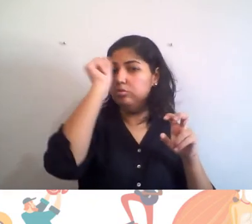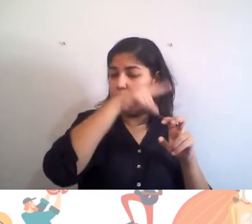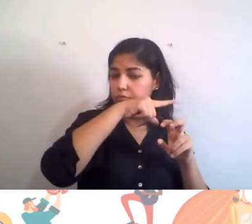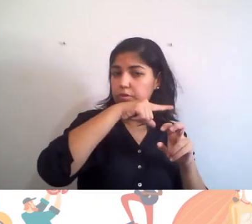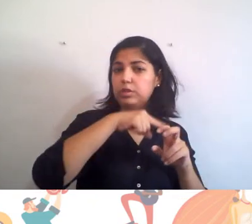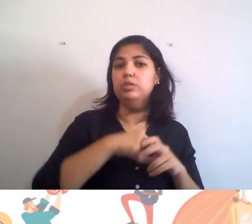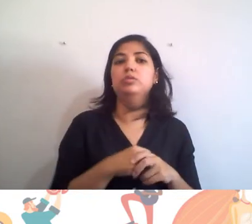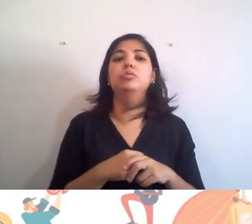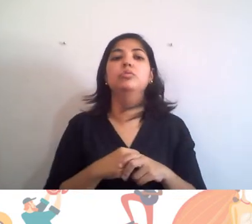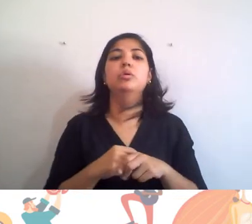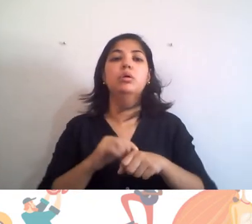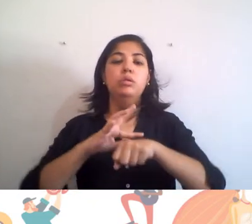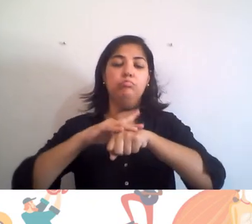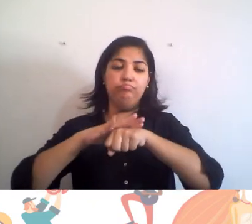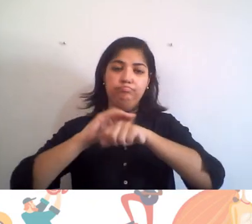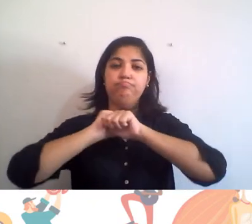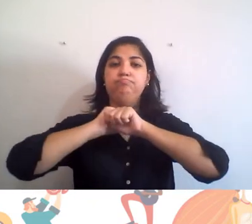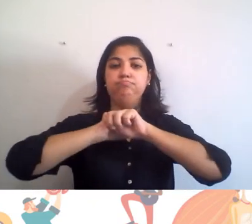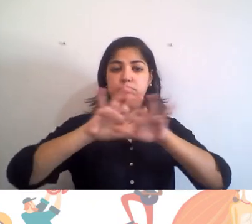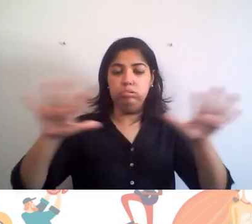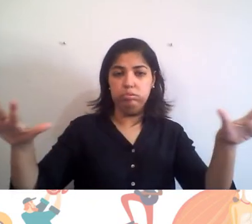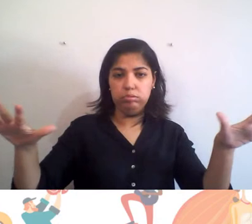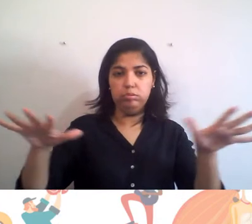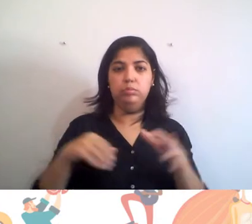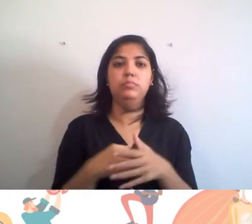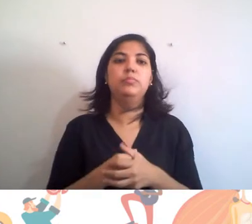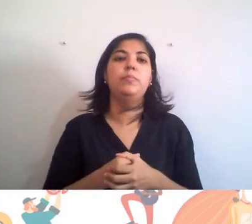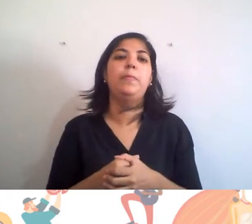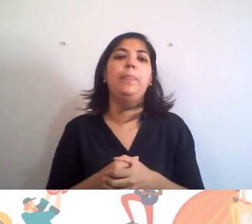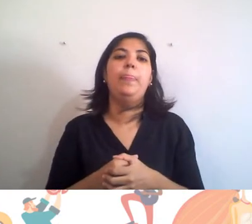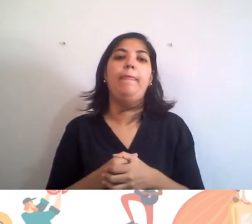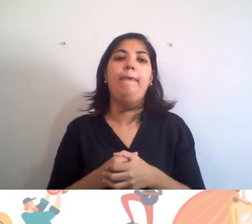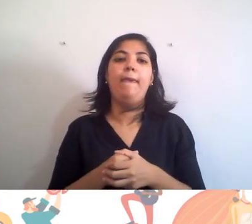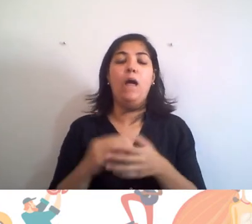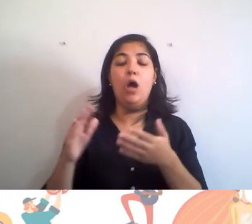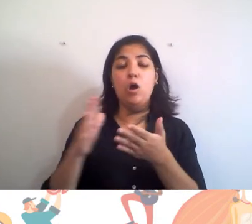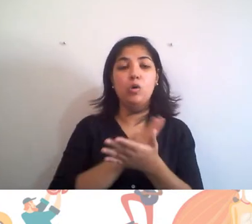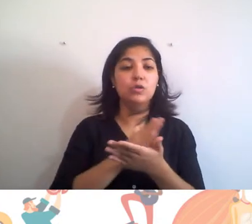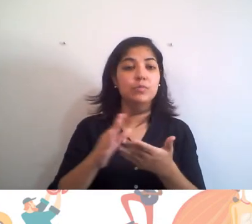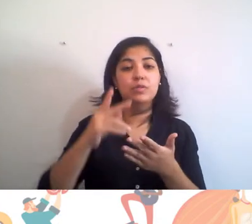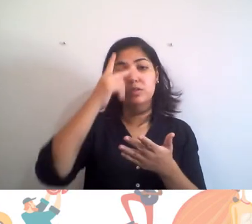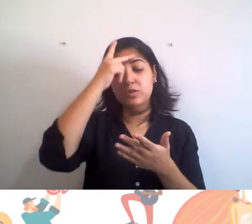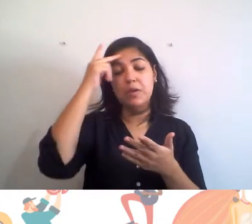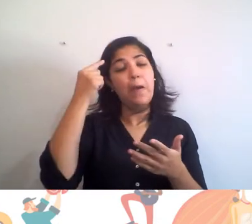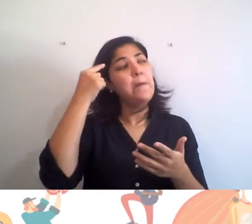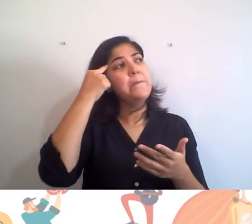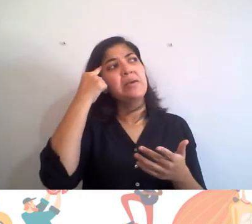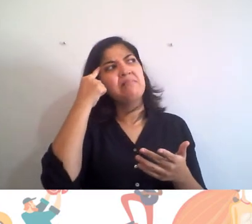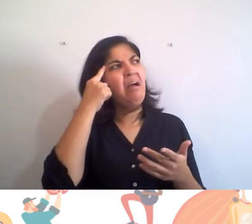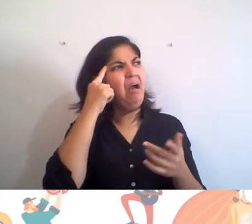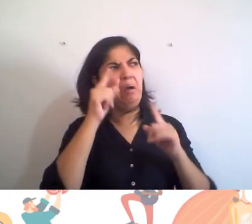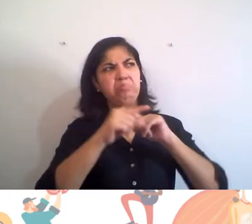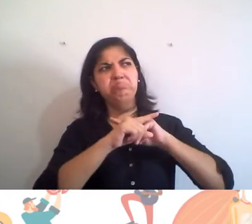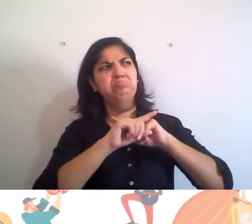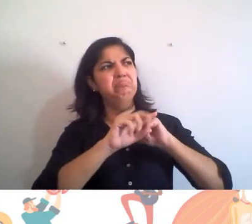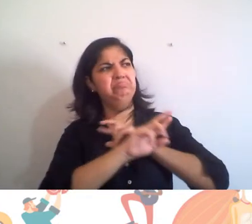das pandemias, que para um público geral muitas vezes pode parecer que não tem nada a ver com alimentação.